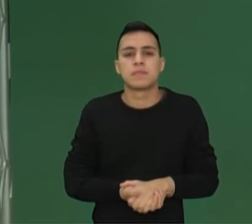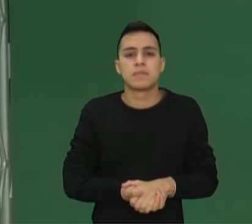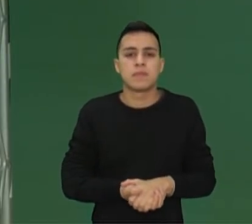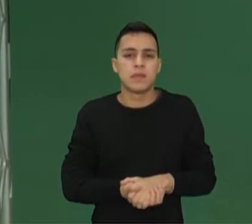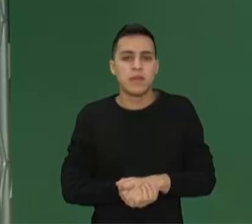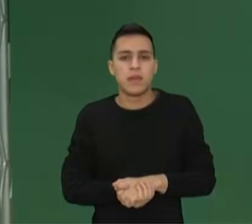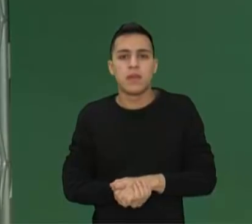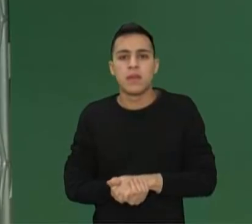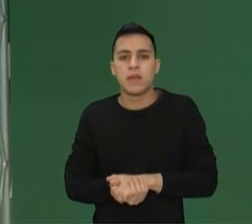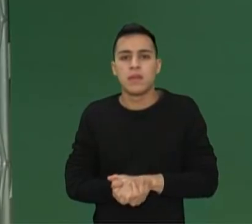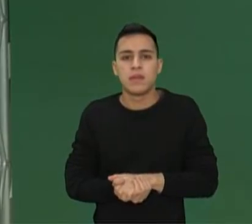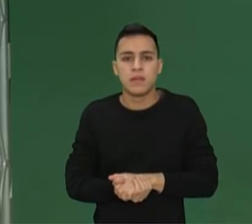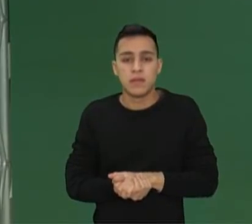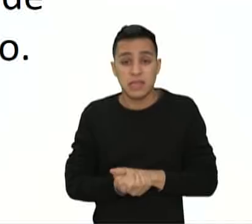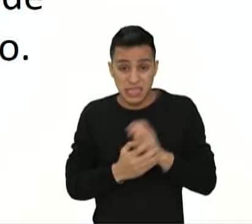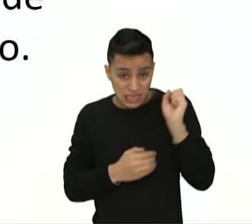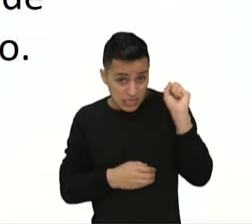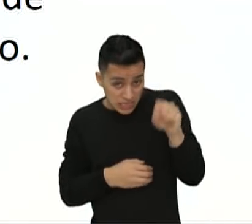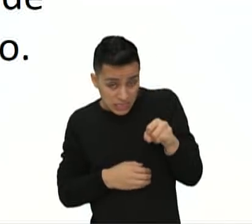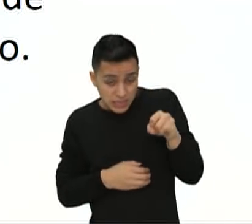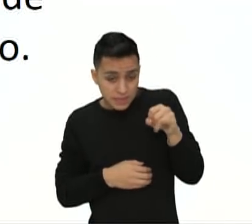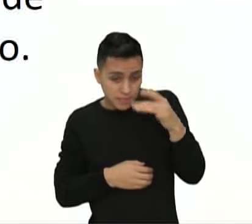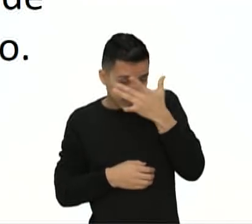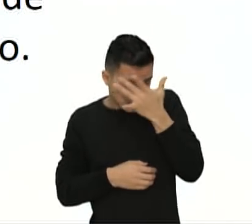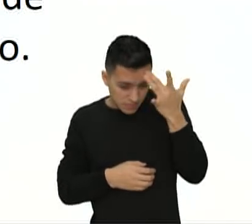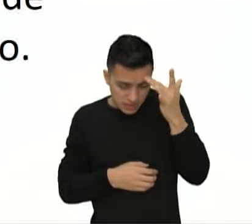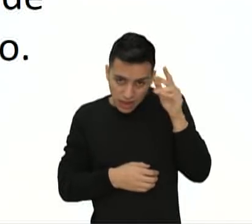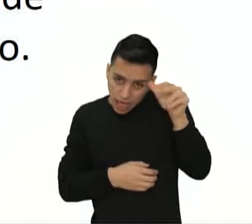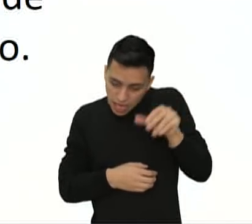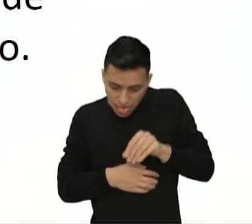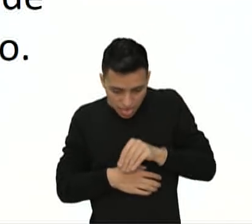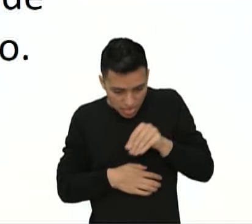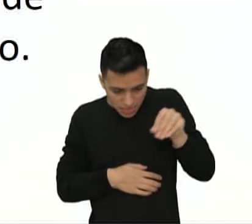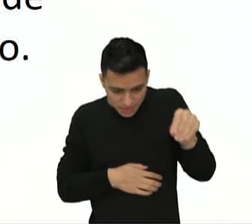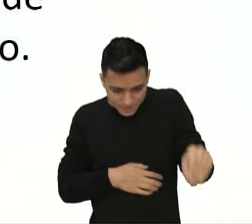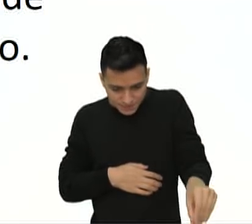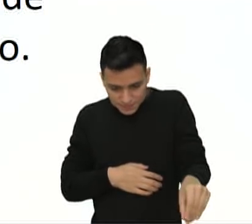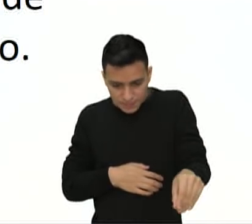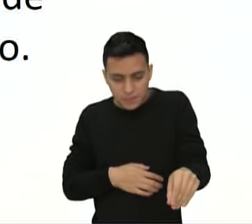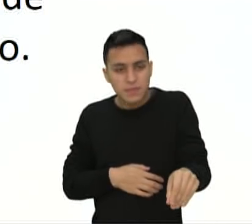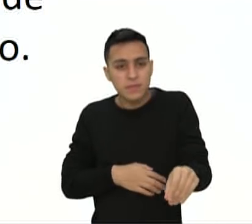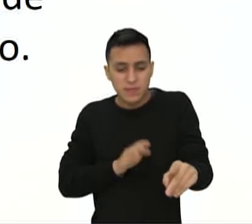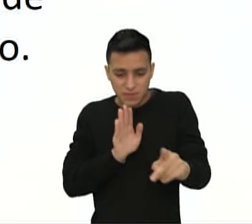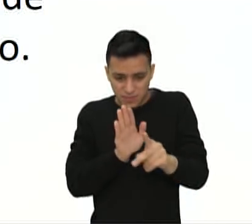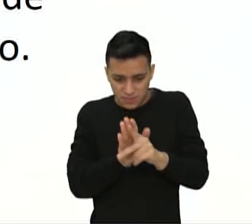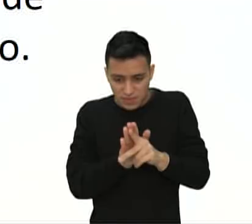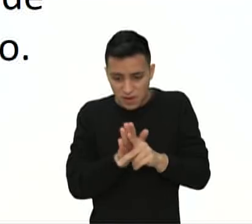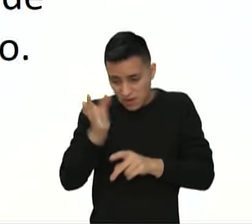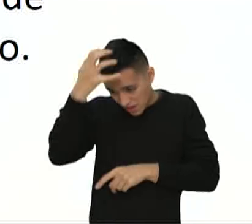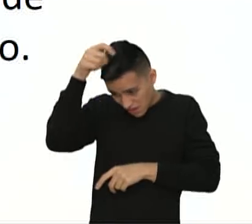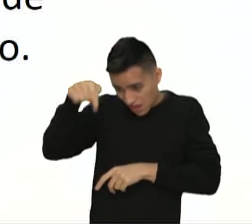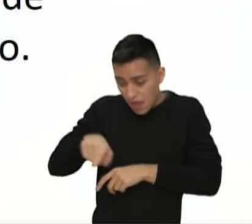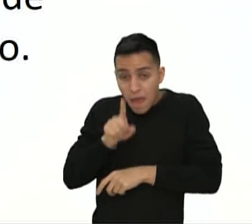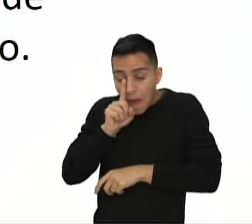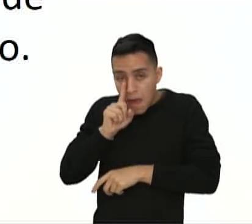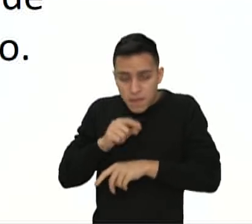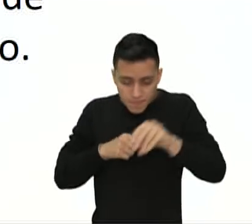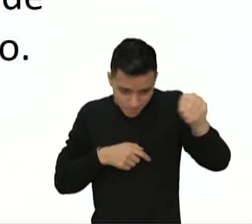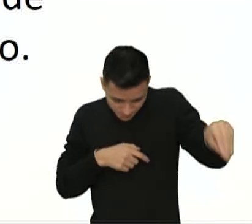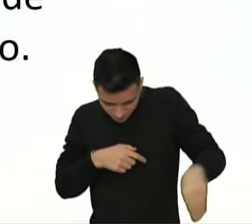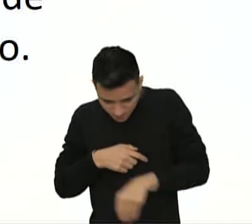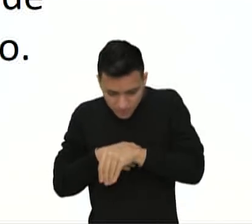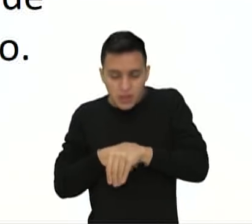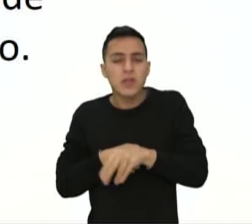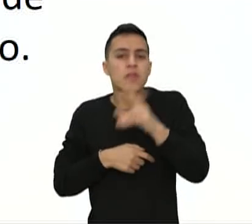origem. Caso o jogador tenha movido o cavalo e dessa forma colocado o seu próprio rei em xeque, ele deve retornar o